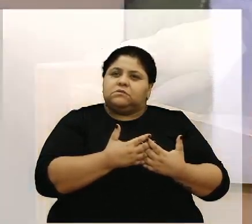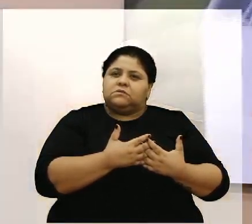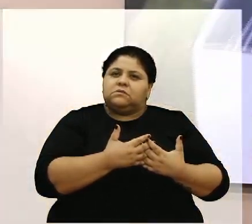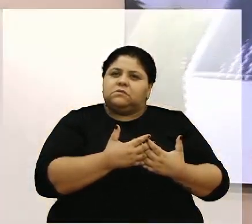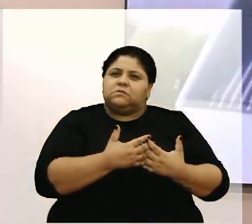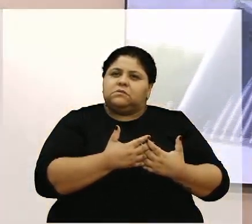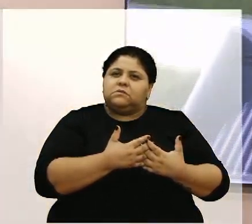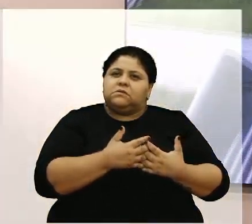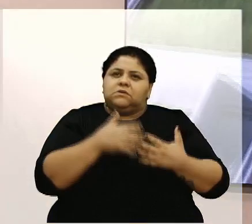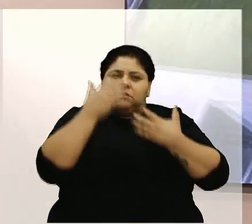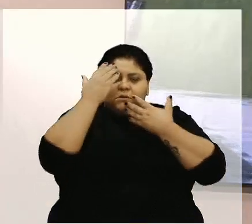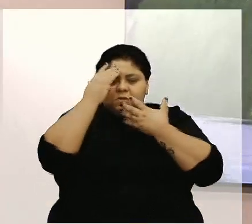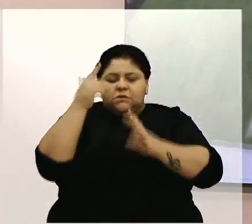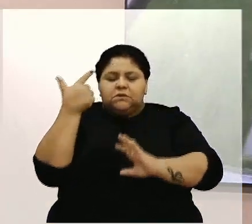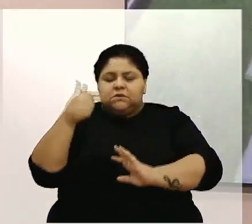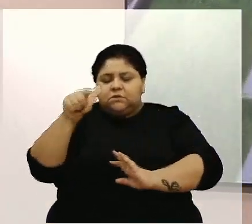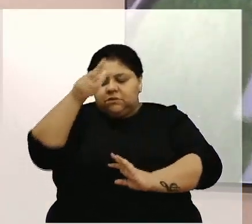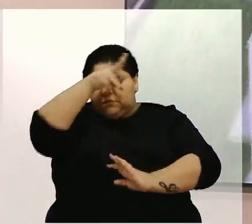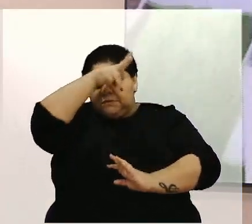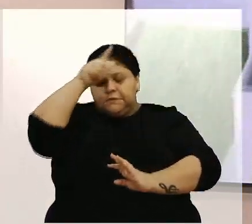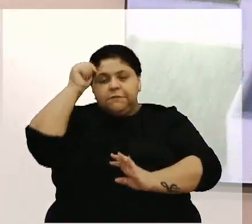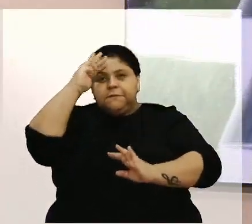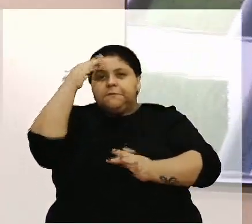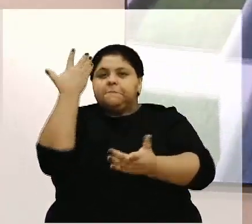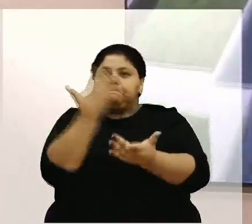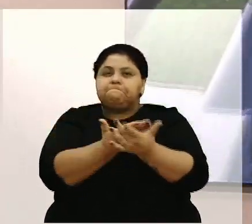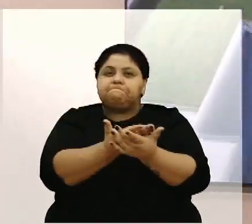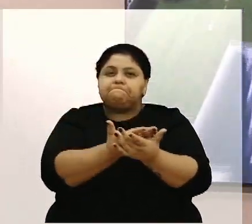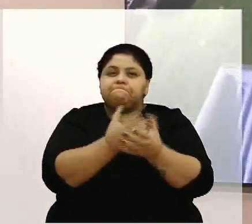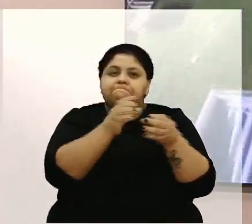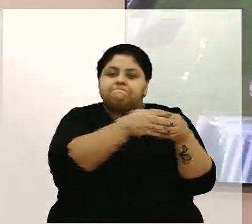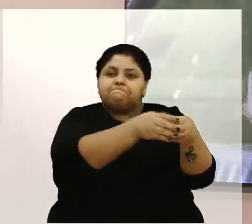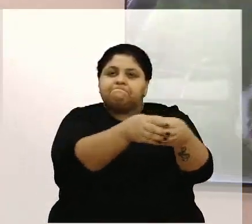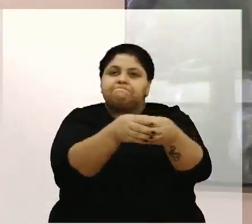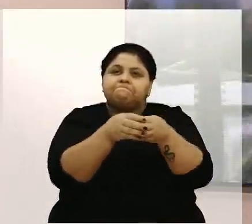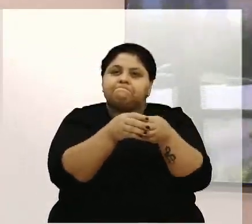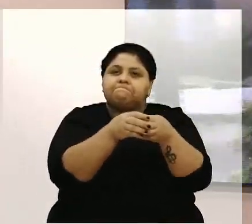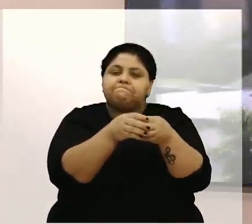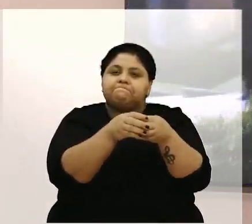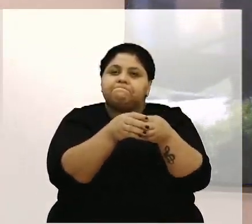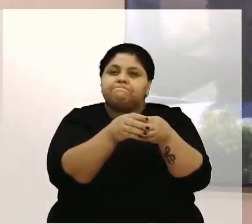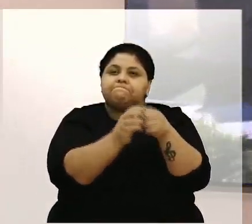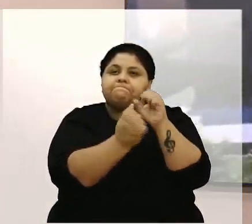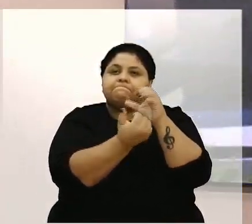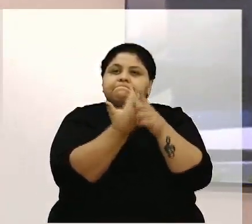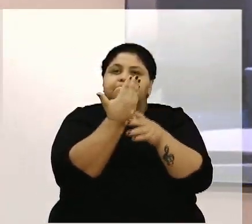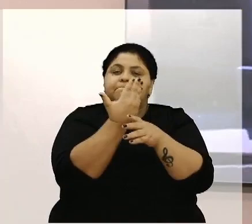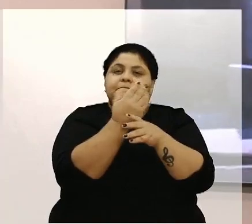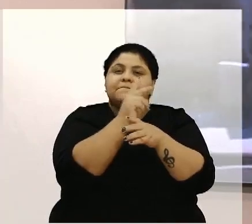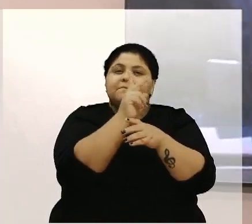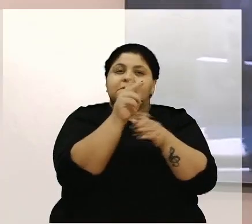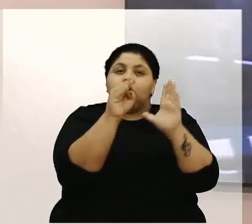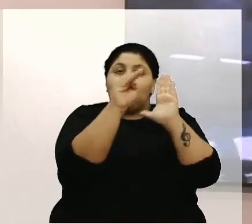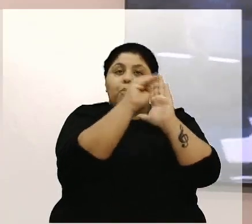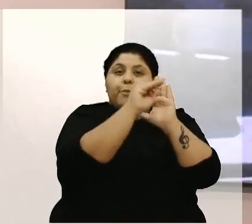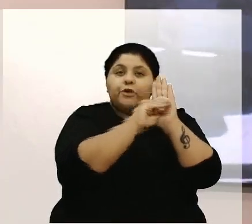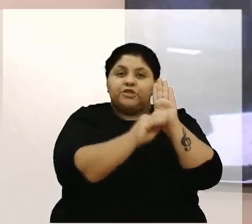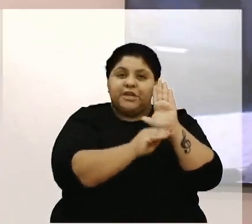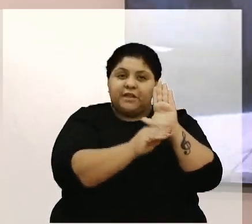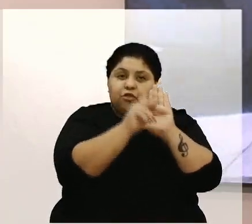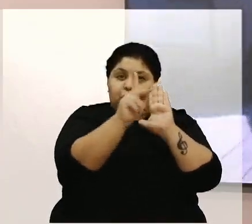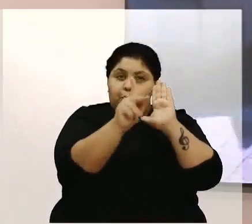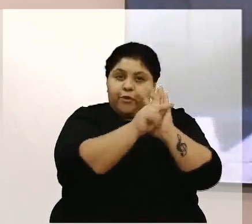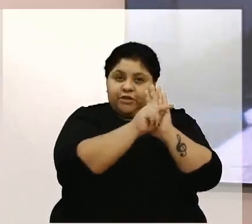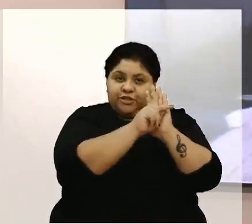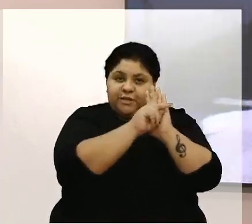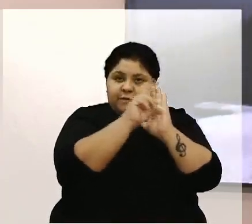agradecer de novo o prefeito, né, pela confiança que, quando à frente da Secretaria da Habitação, nós lançamos o Habita Caxias. E hoje a gente